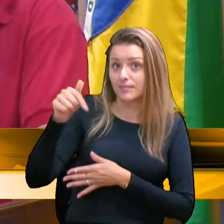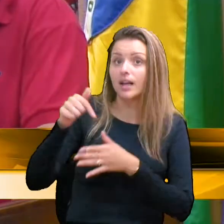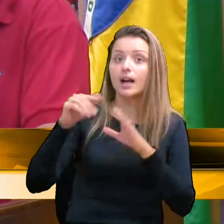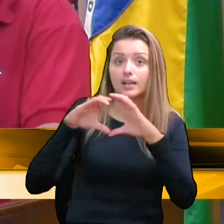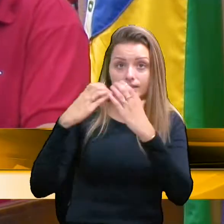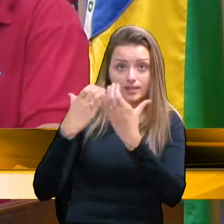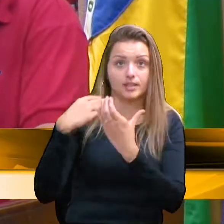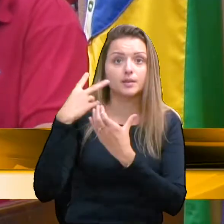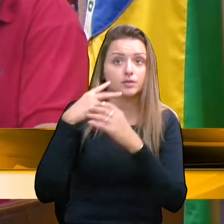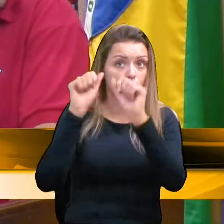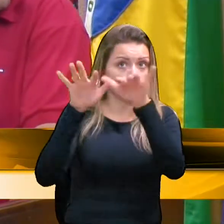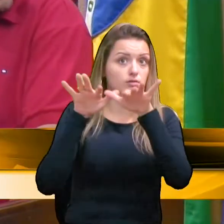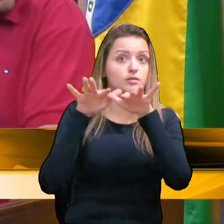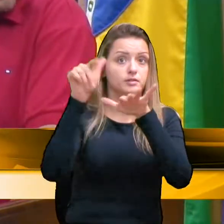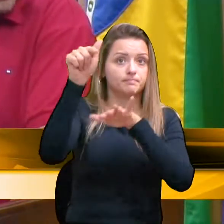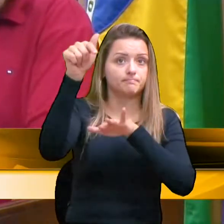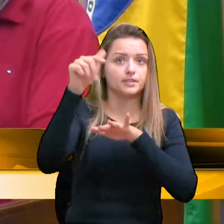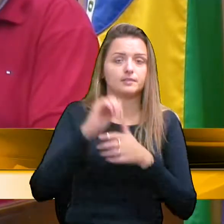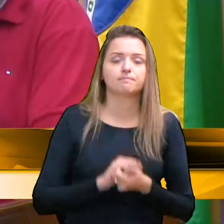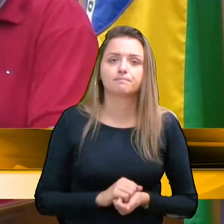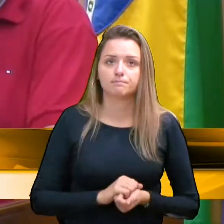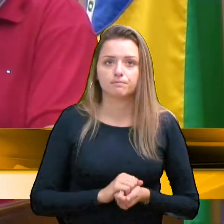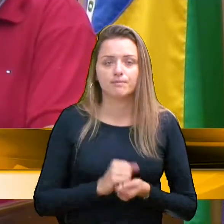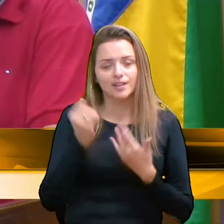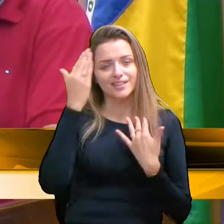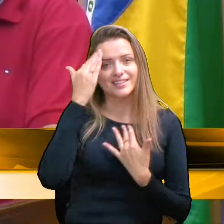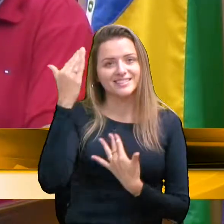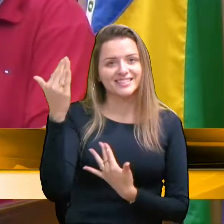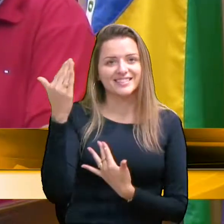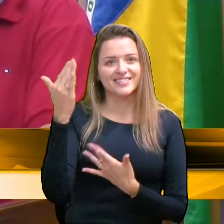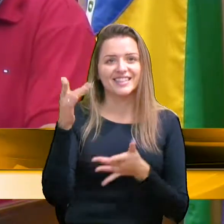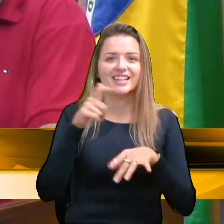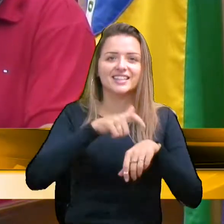no plenário da Câmara. Então, muito obrigado pelo